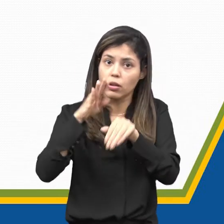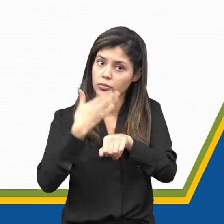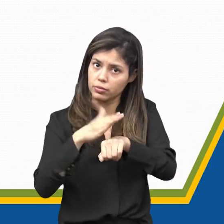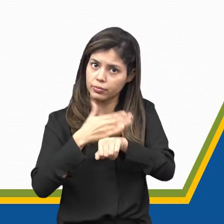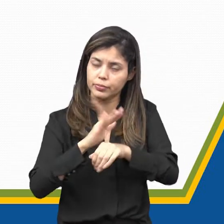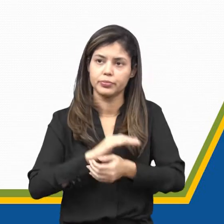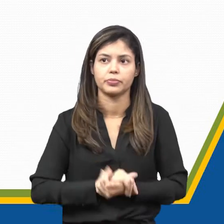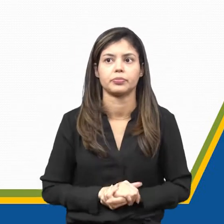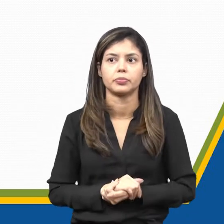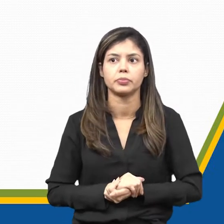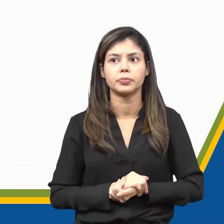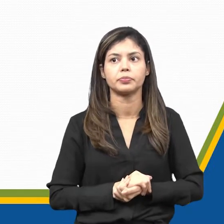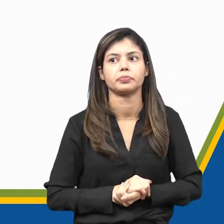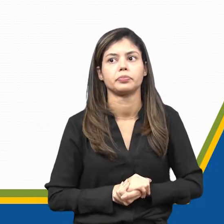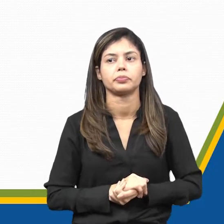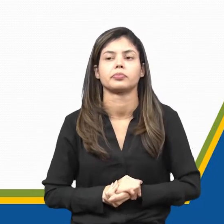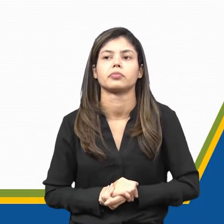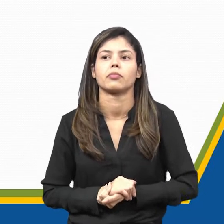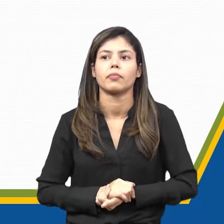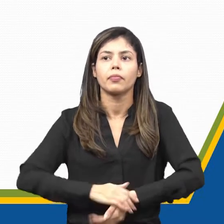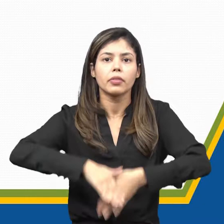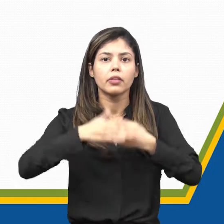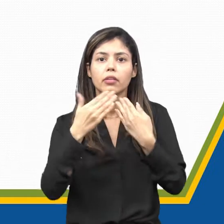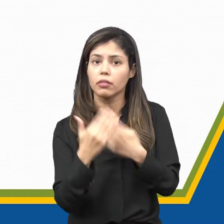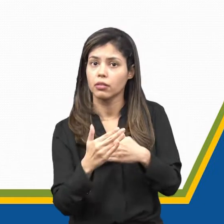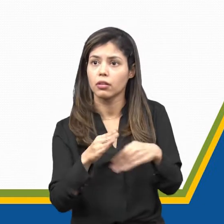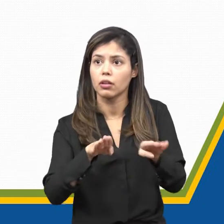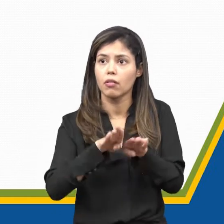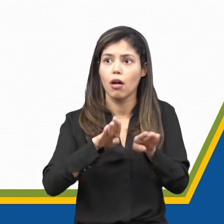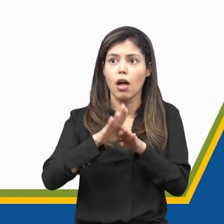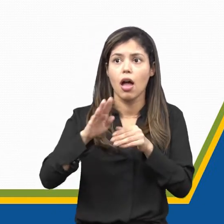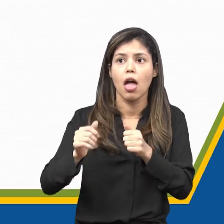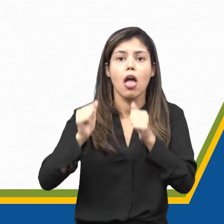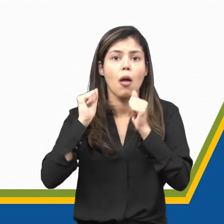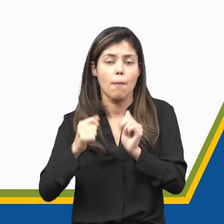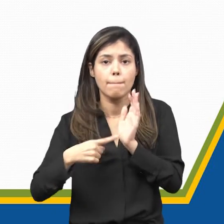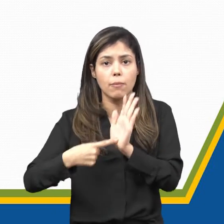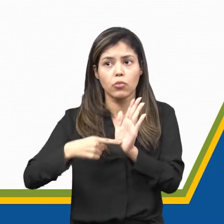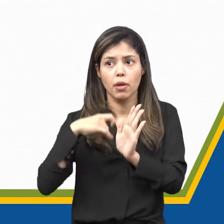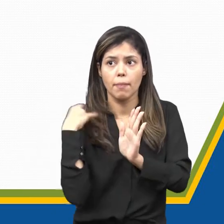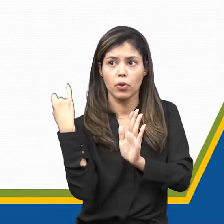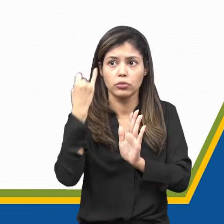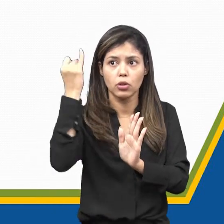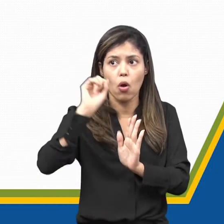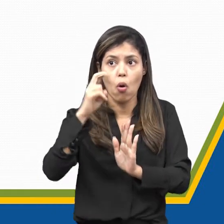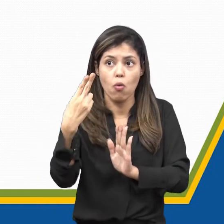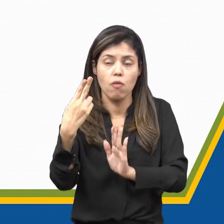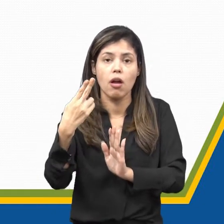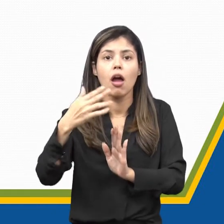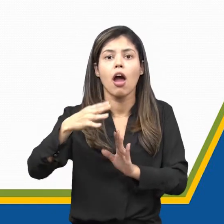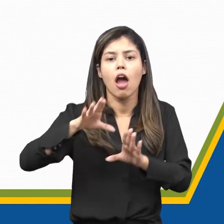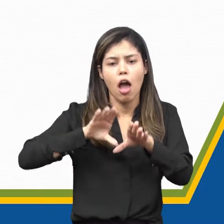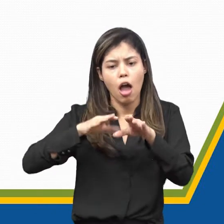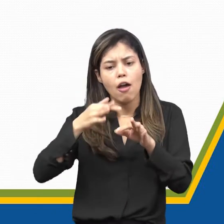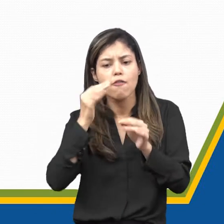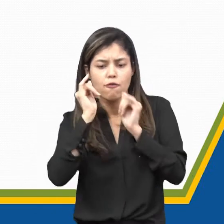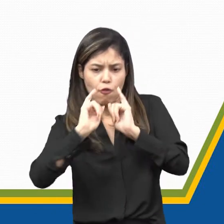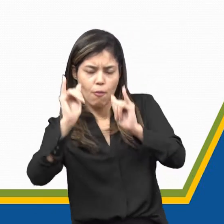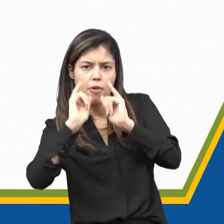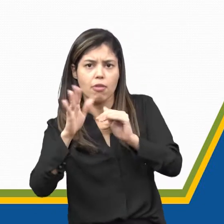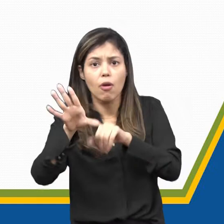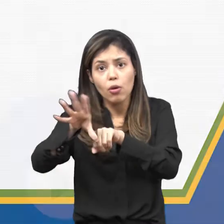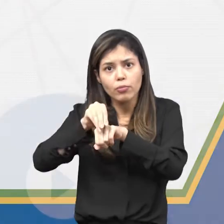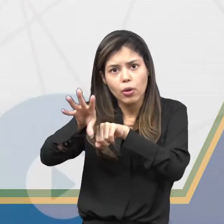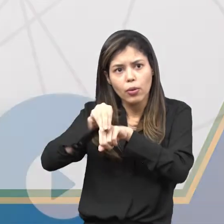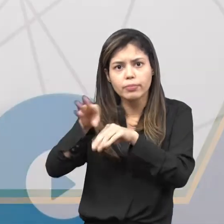teste. A avaliação, ela determina a importância ou valor da informação coletada. Percebam